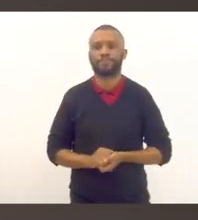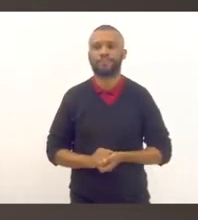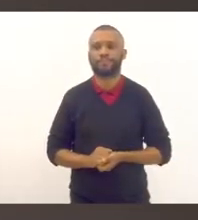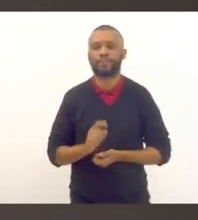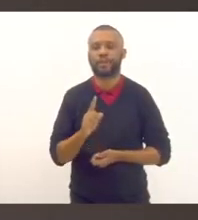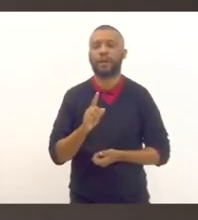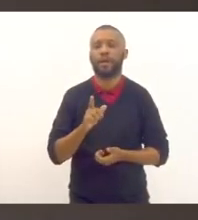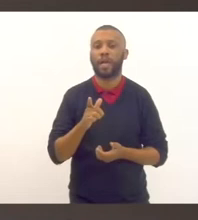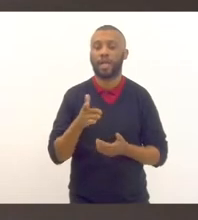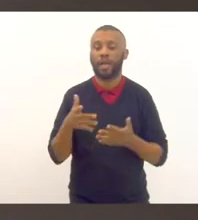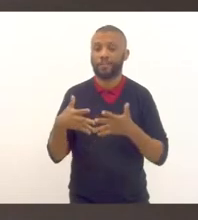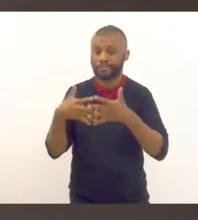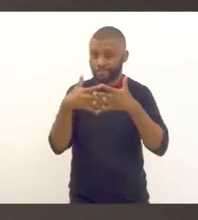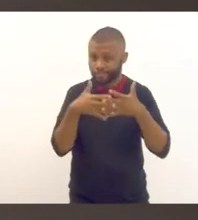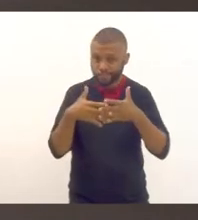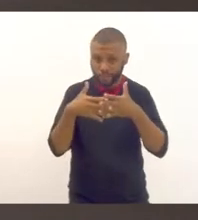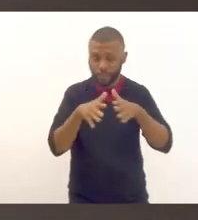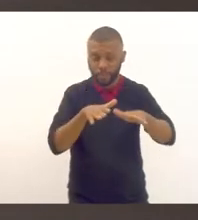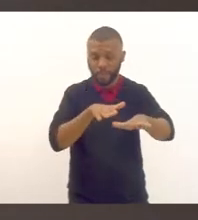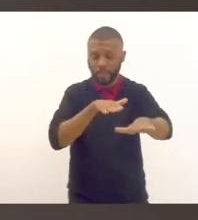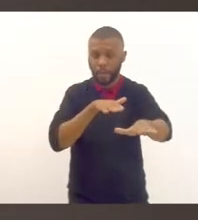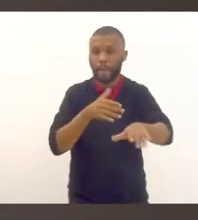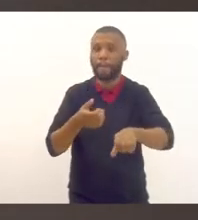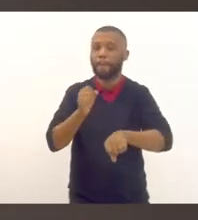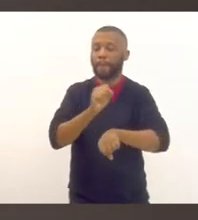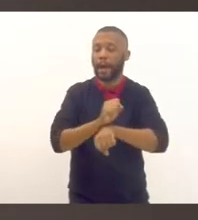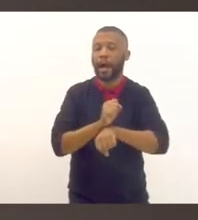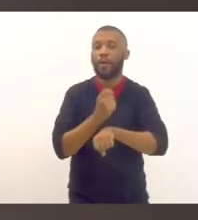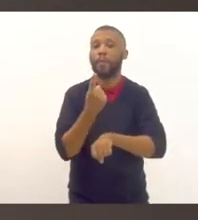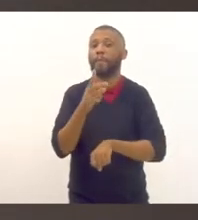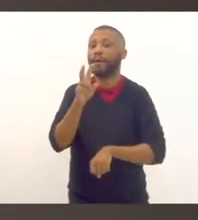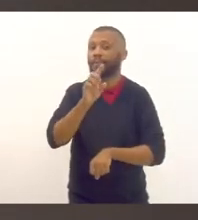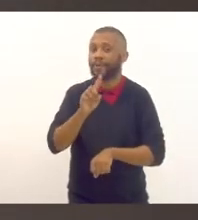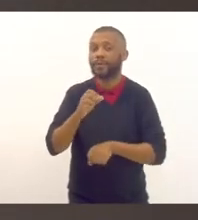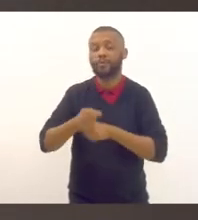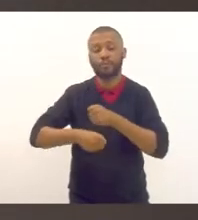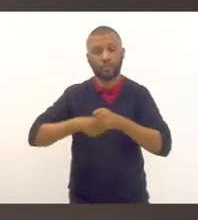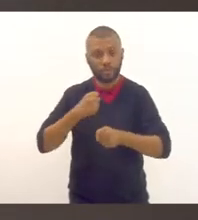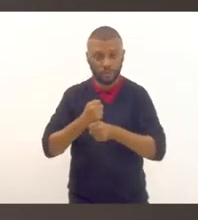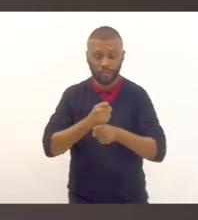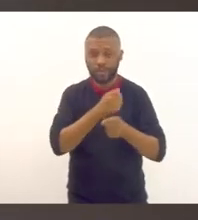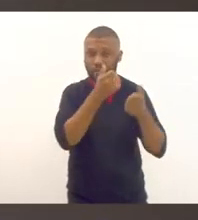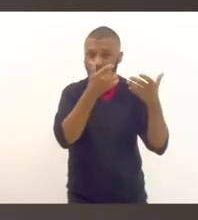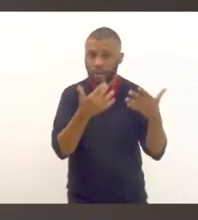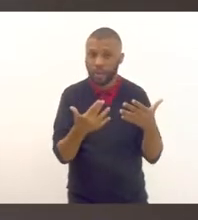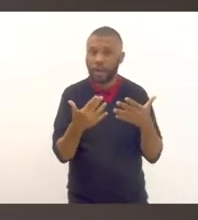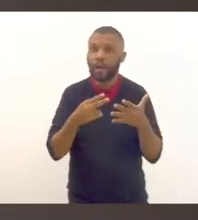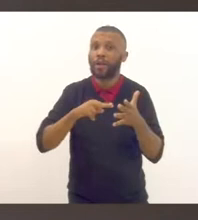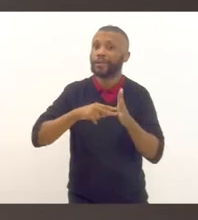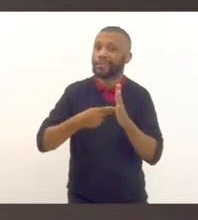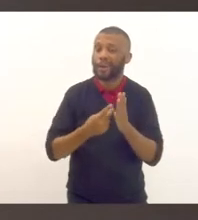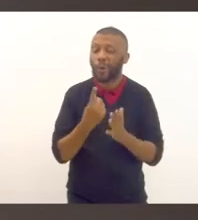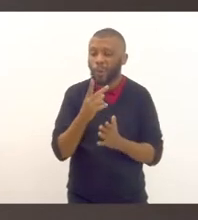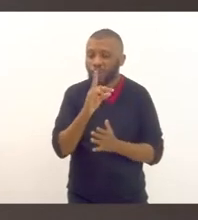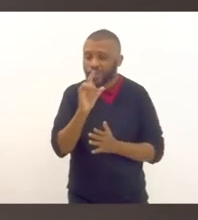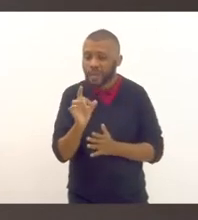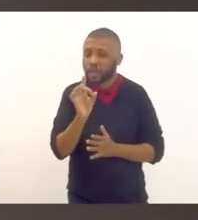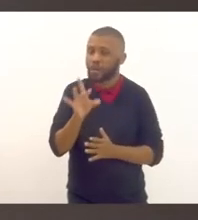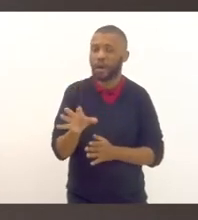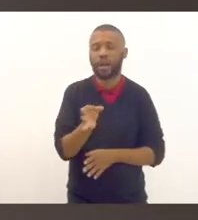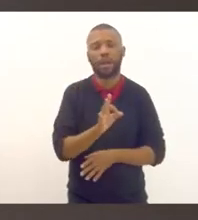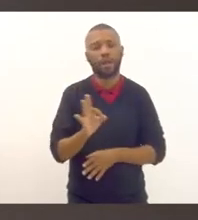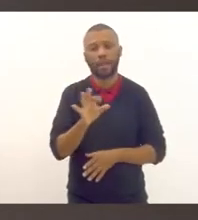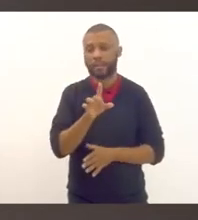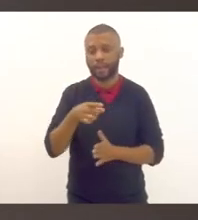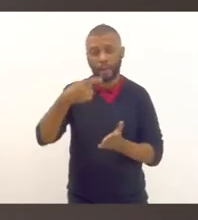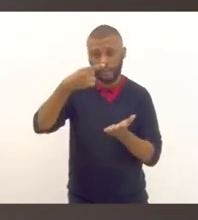Paralisação da frota uma vez por ano. Uma vez, é o que o Silvio falou, não quer dizer que pare um dia. Se o carro está programado para